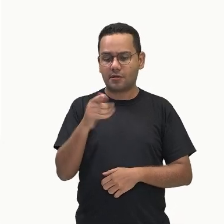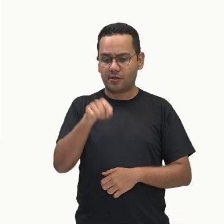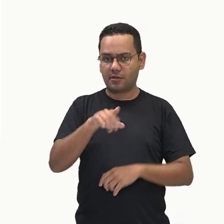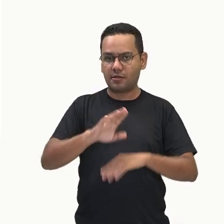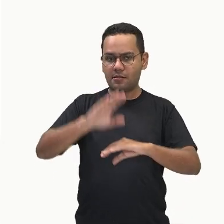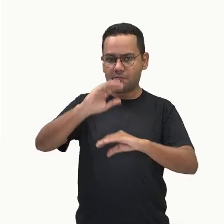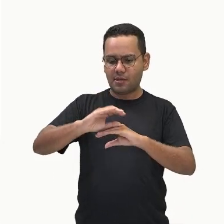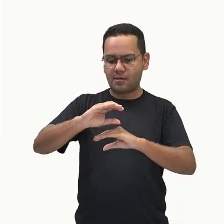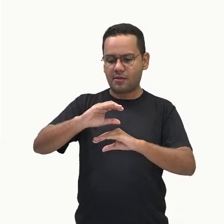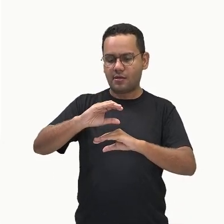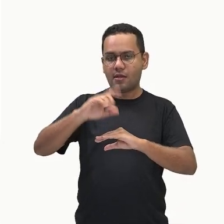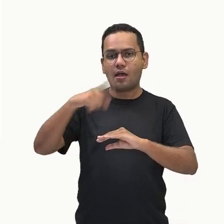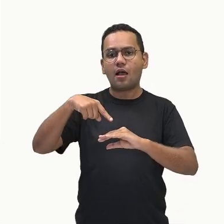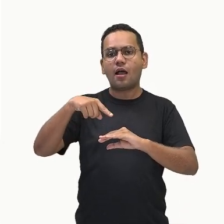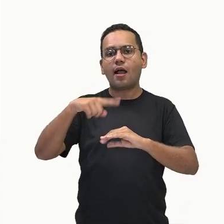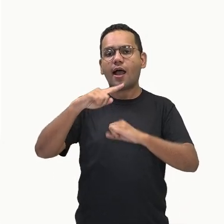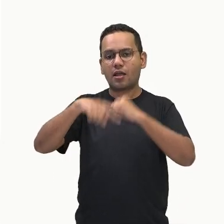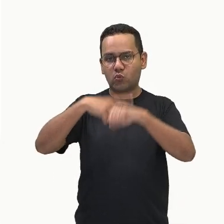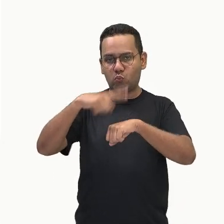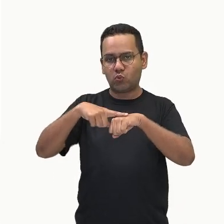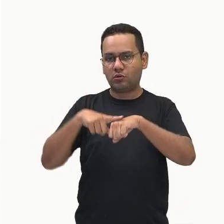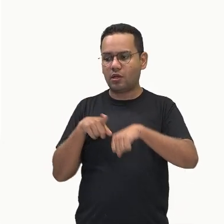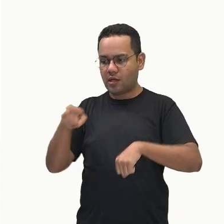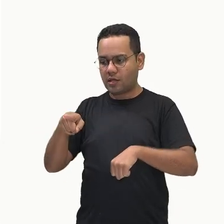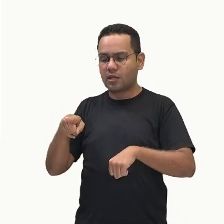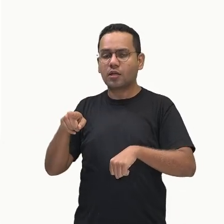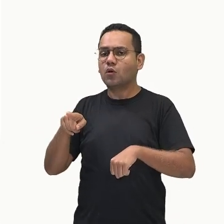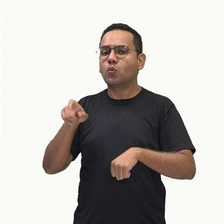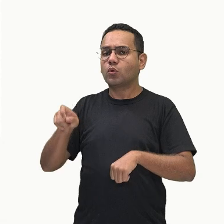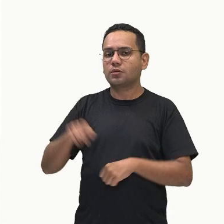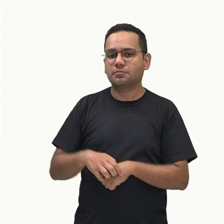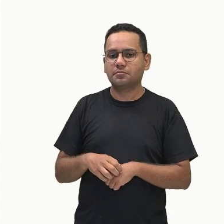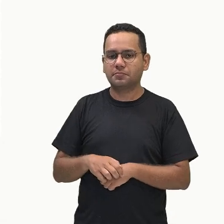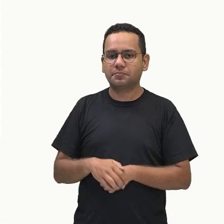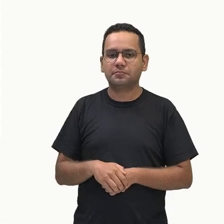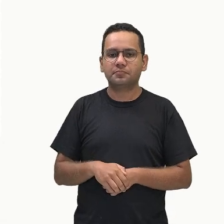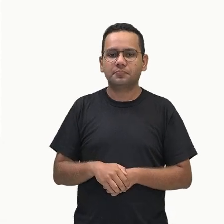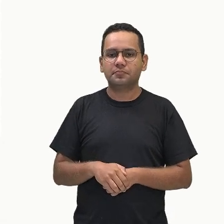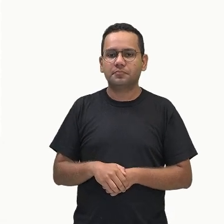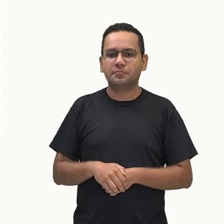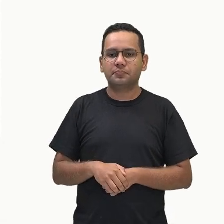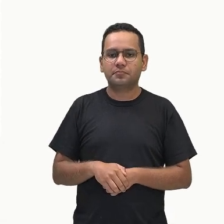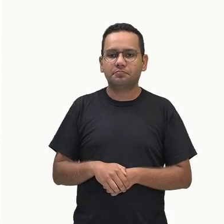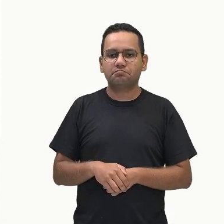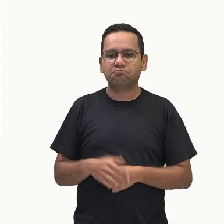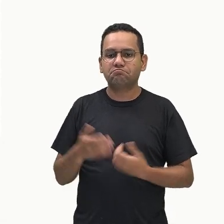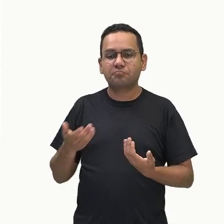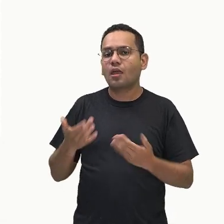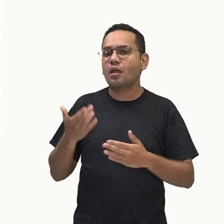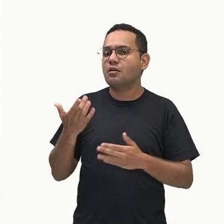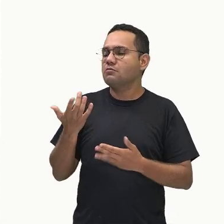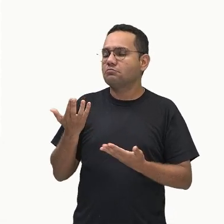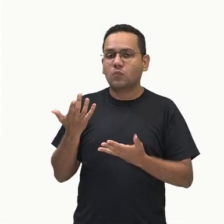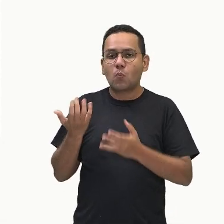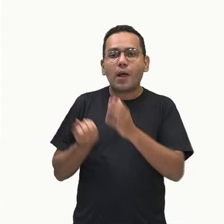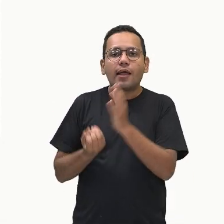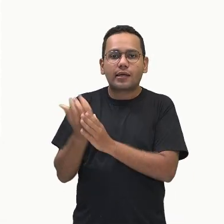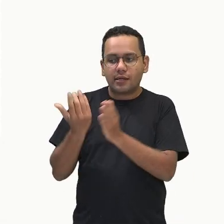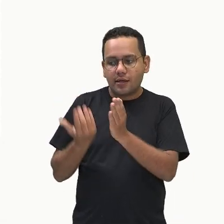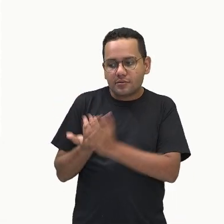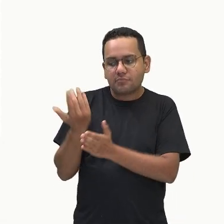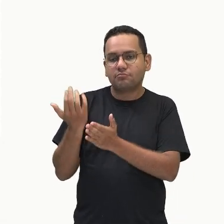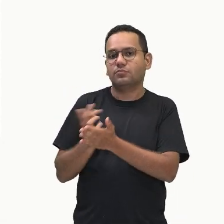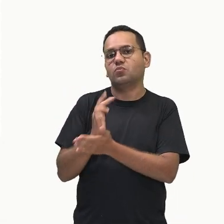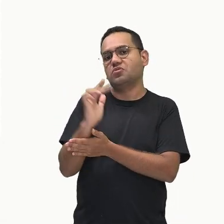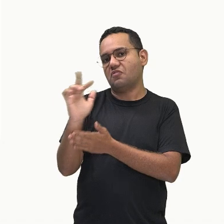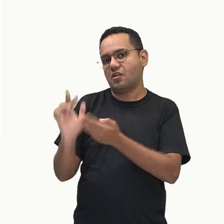um átomo. E aí essa casa seria, por exemplo, né, um determinado composto feito de vários